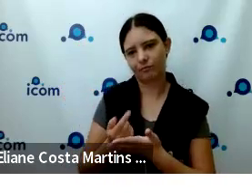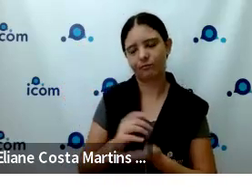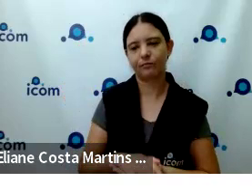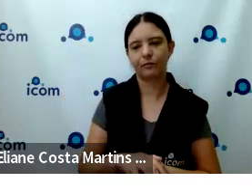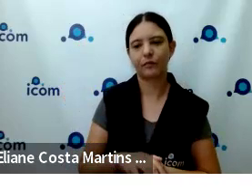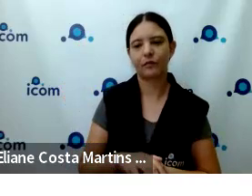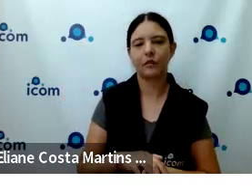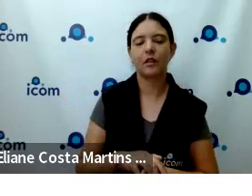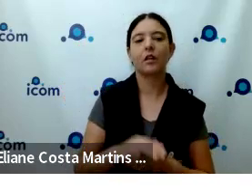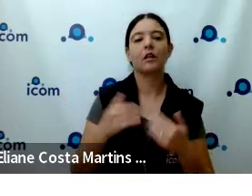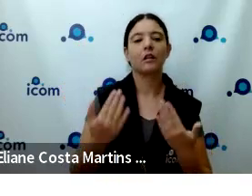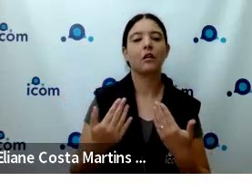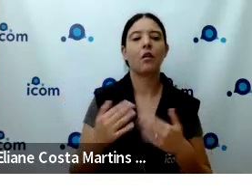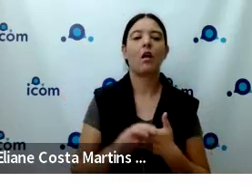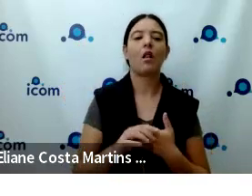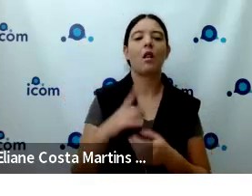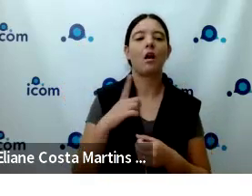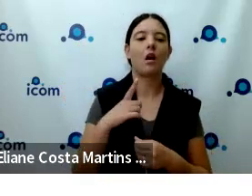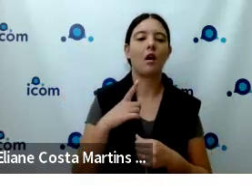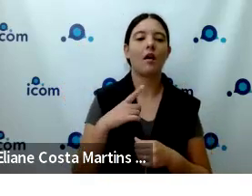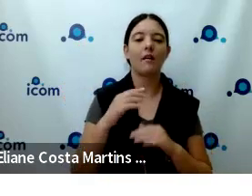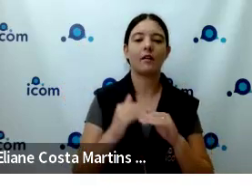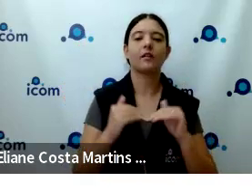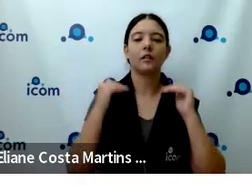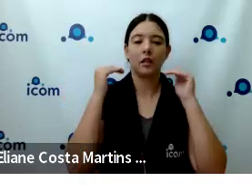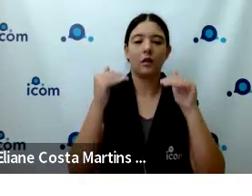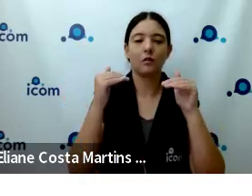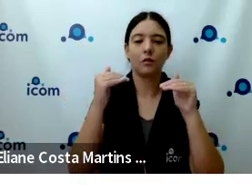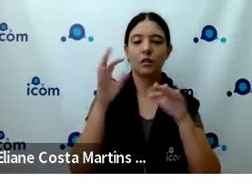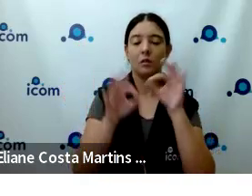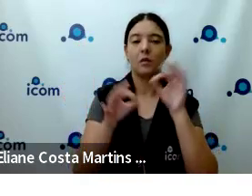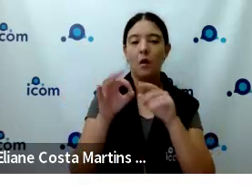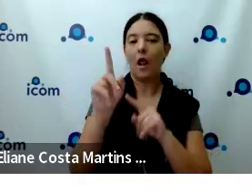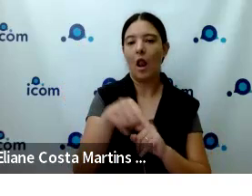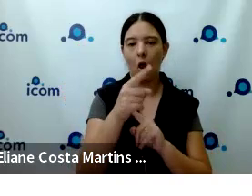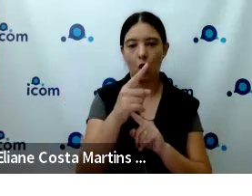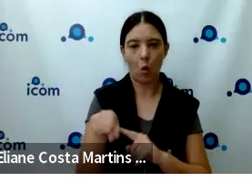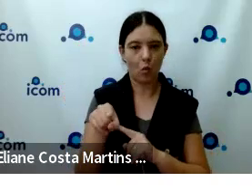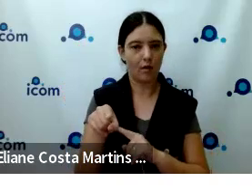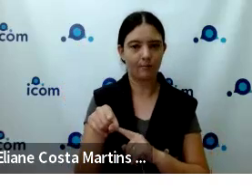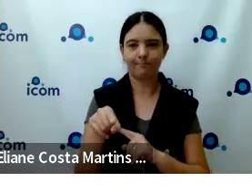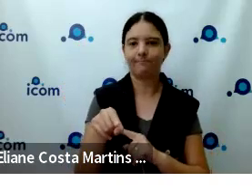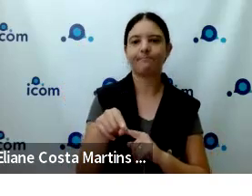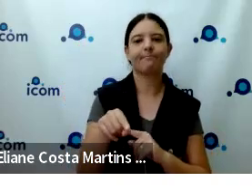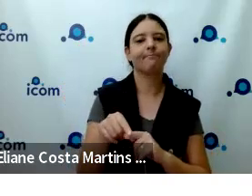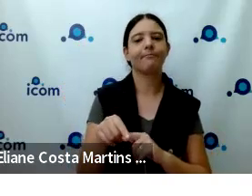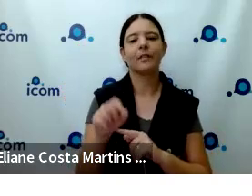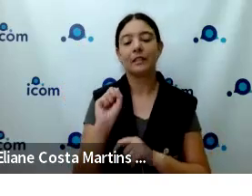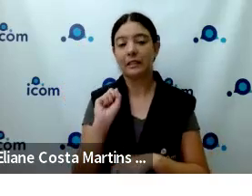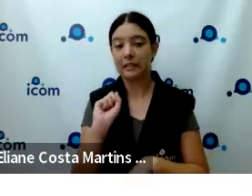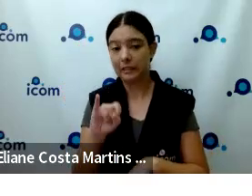A autoridade fiscal federal anula o decreto de não aplicação se